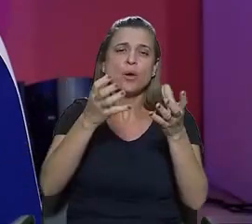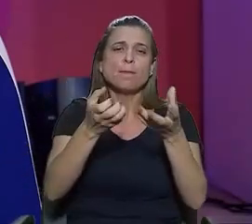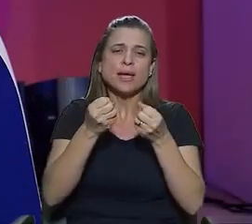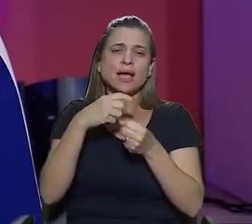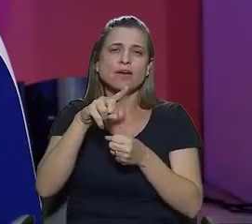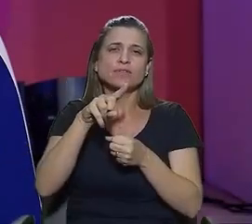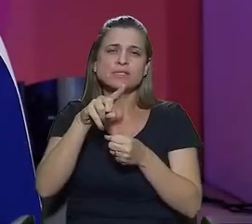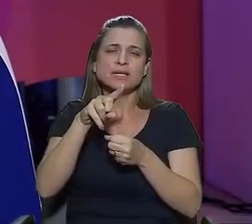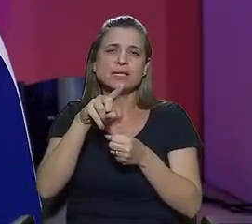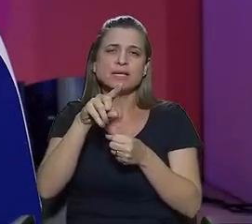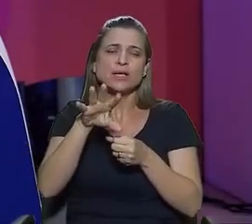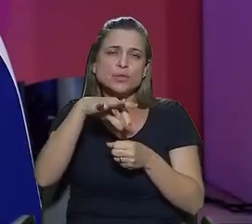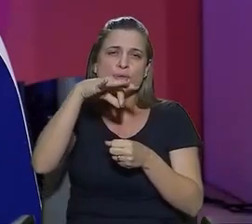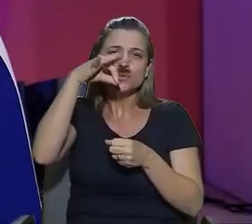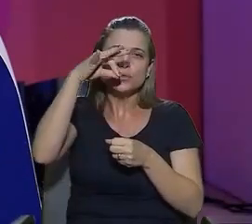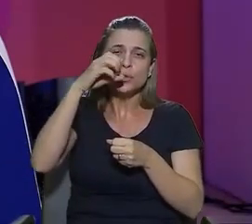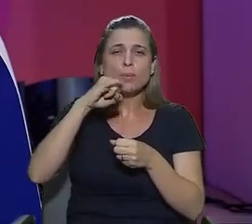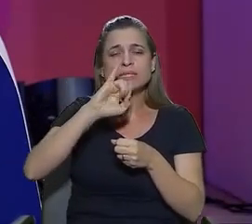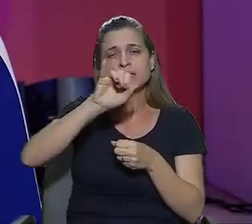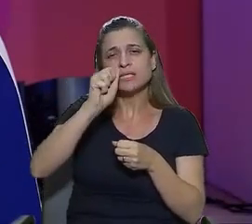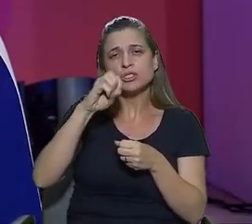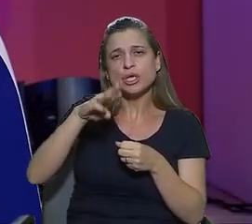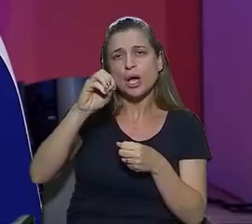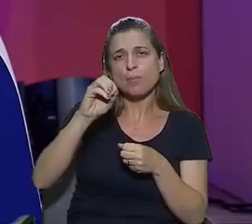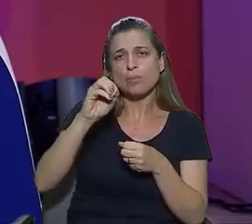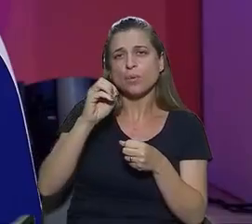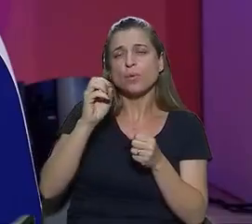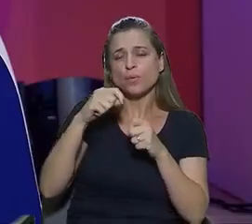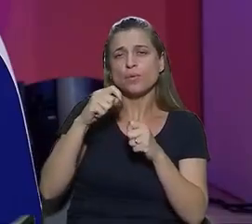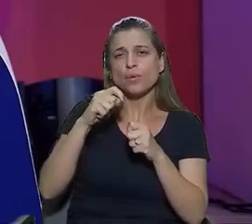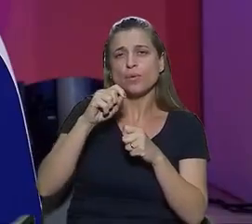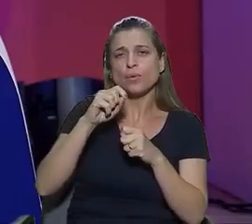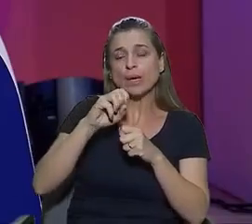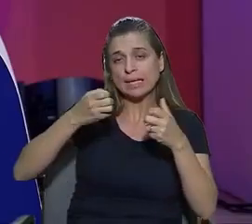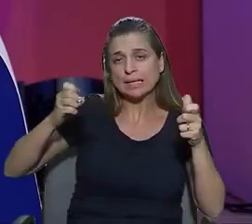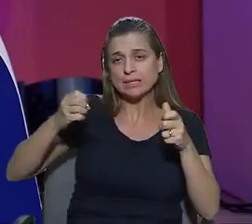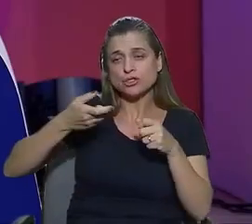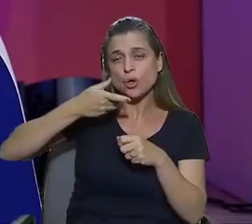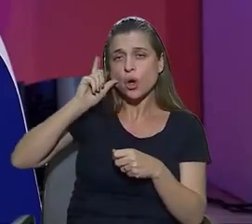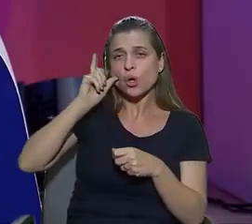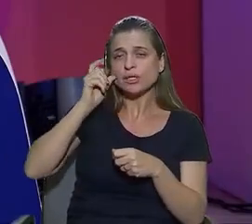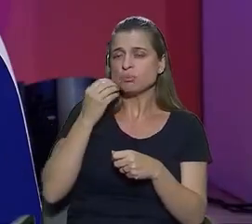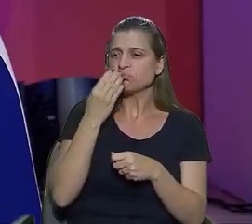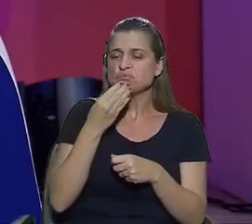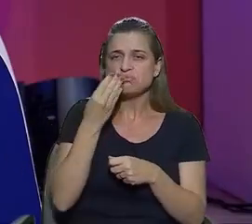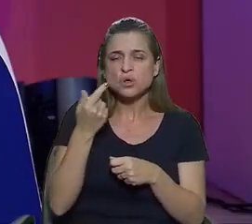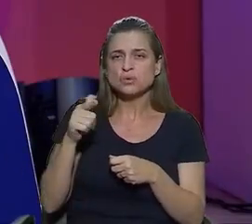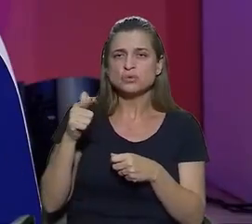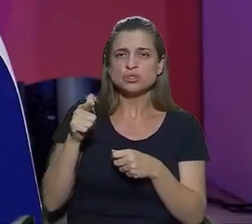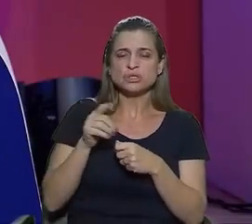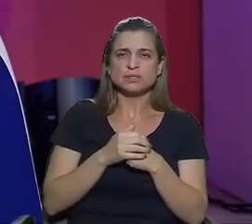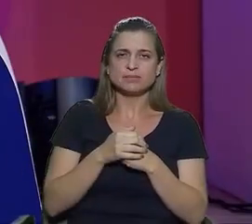chupa, só se o jambo for grande e doce, porque os de ontem estavam sem gosto. Eu era um